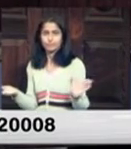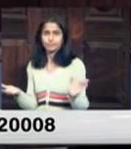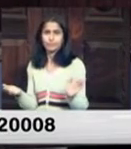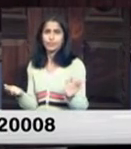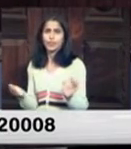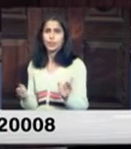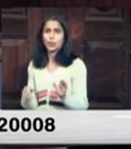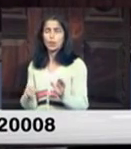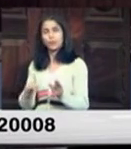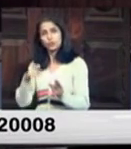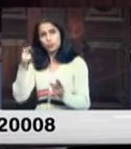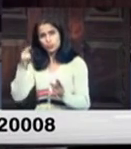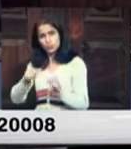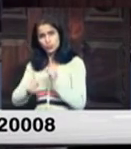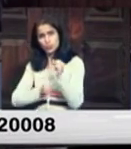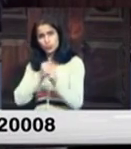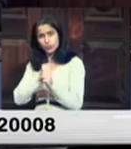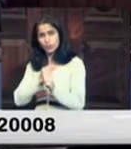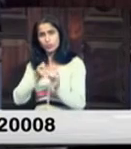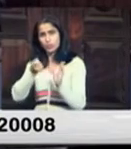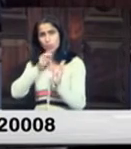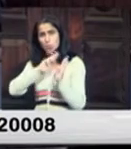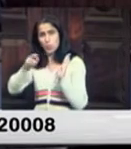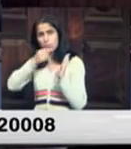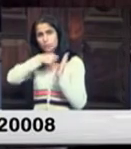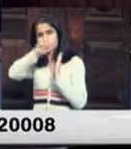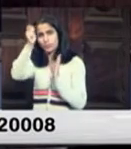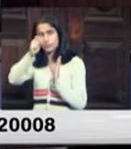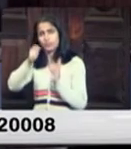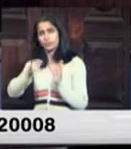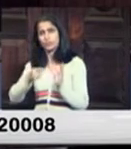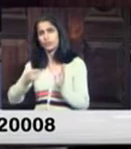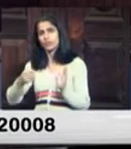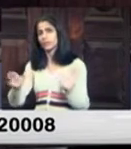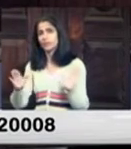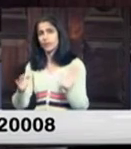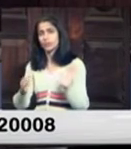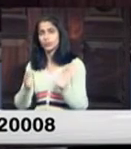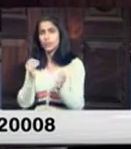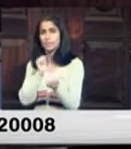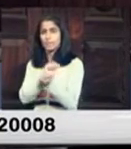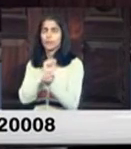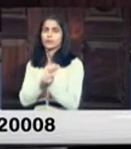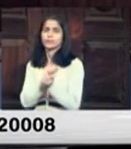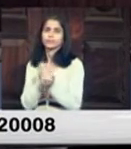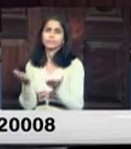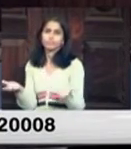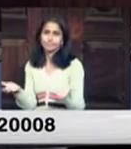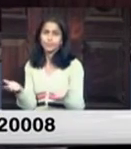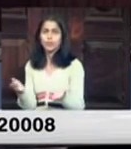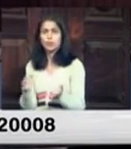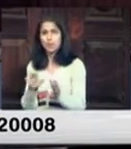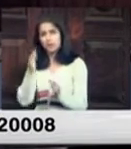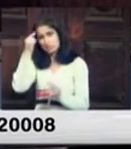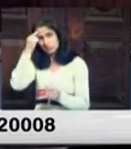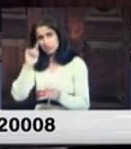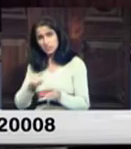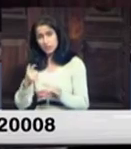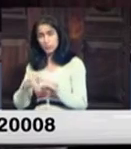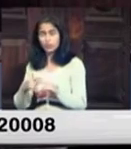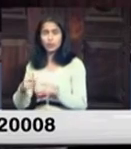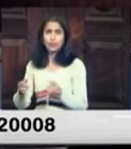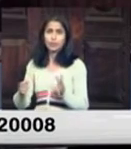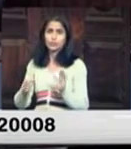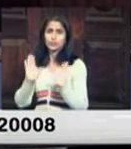matrícula para essas escolas. Ora, como é possível saber se há ou se não há demanda que justifique essa ou aquela turma, esse ou aquele